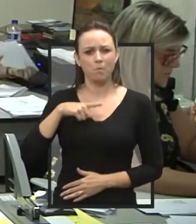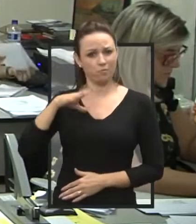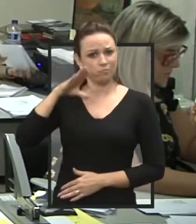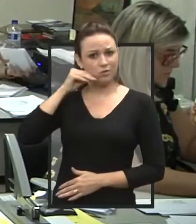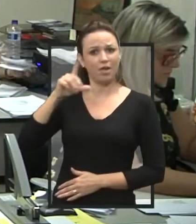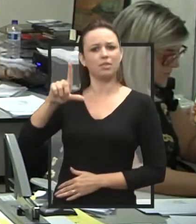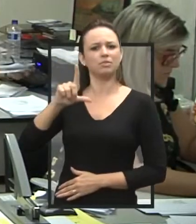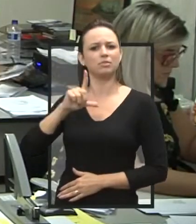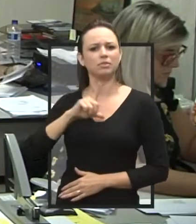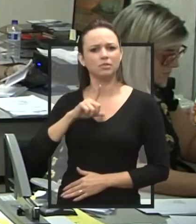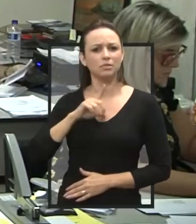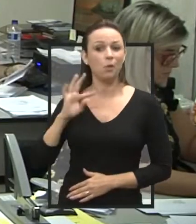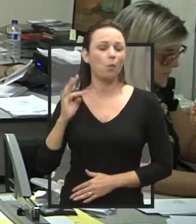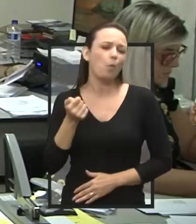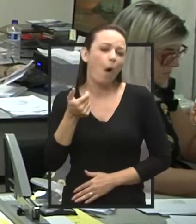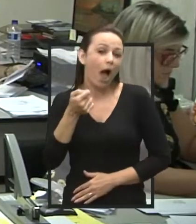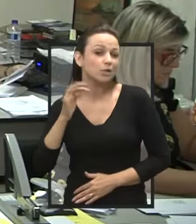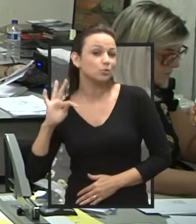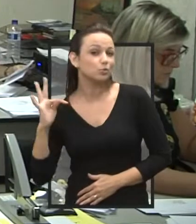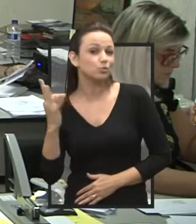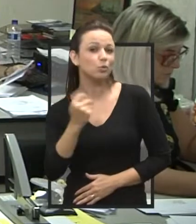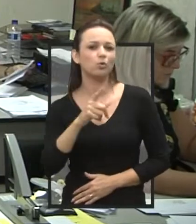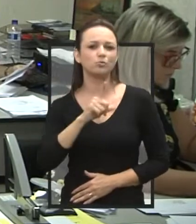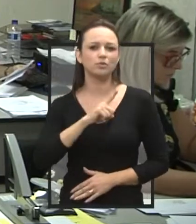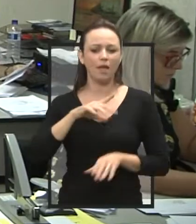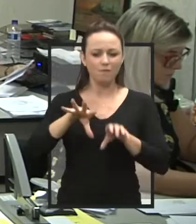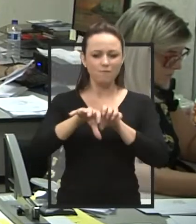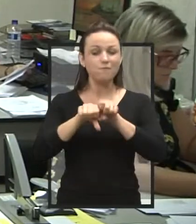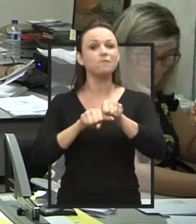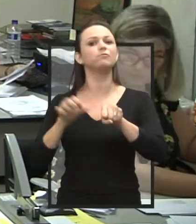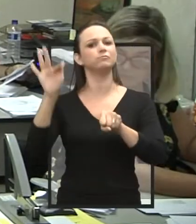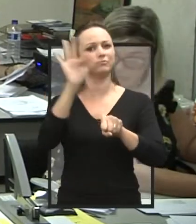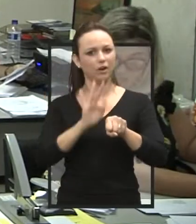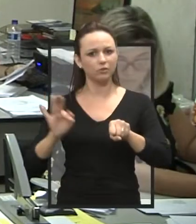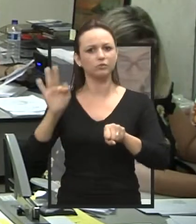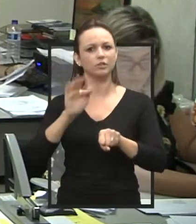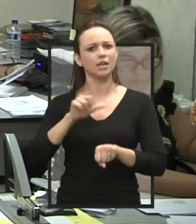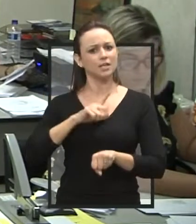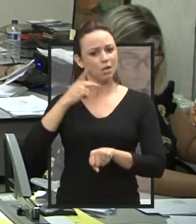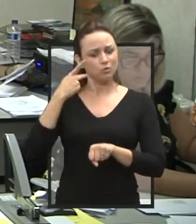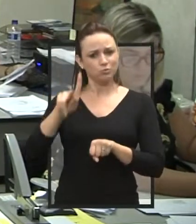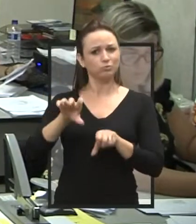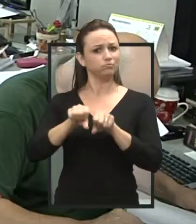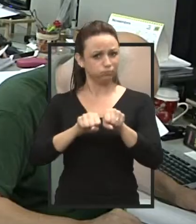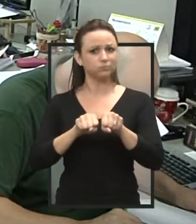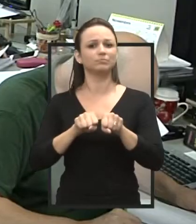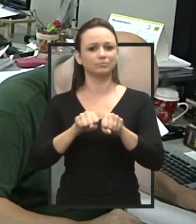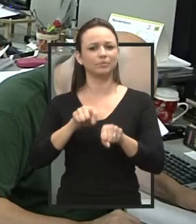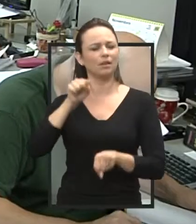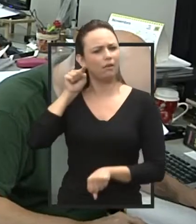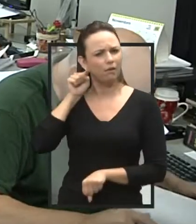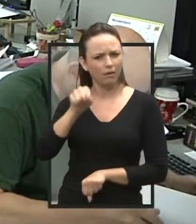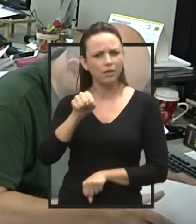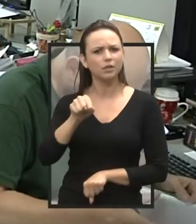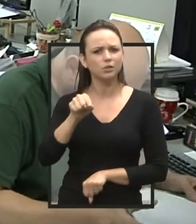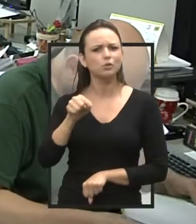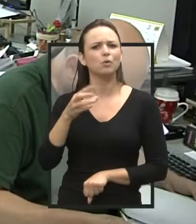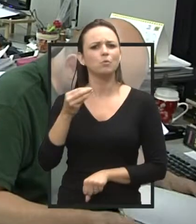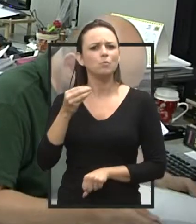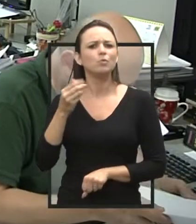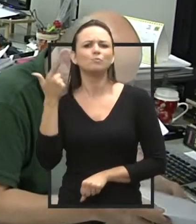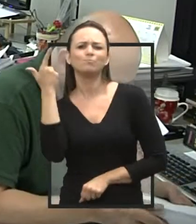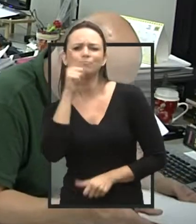da Câmara Municipal de Jaú são formados em suas faculdades e têm a sua graduação. Isso traz um ganho